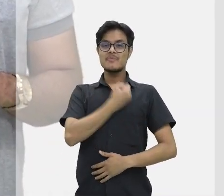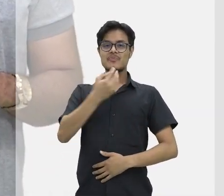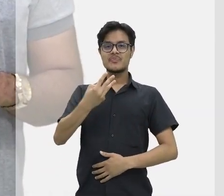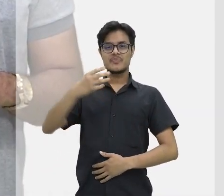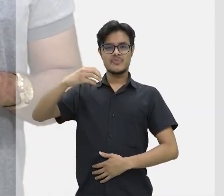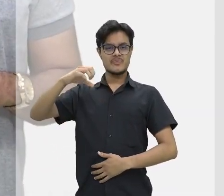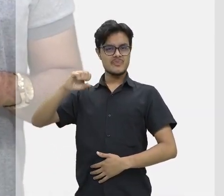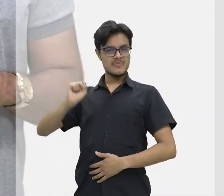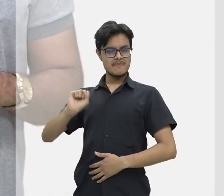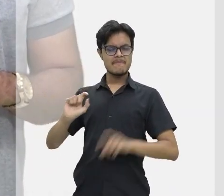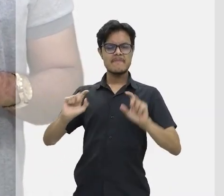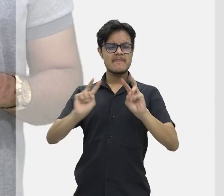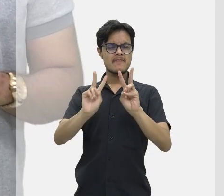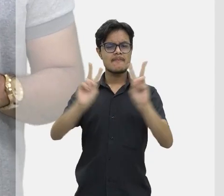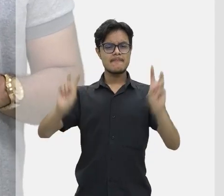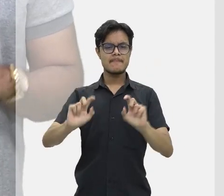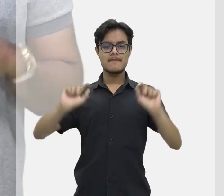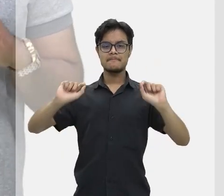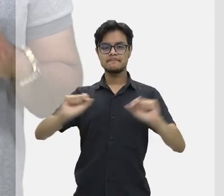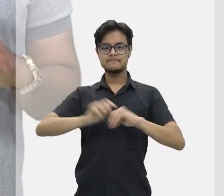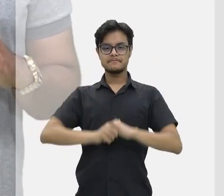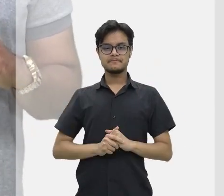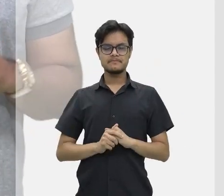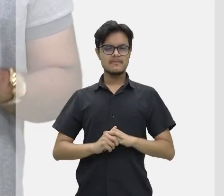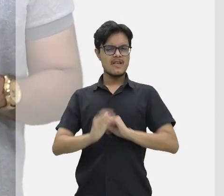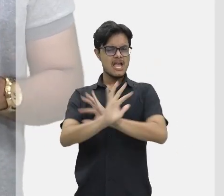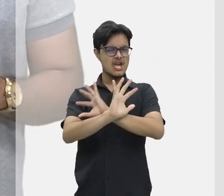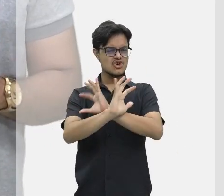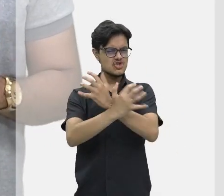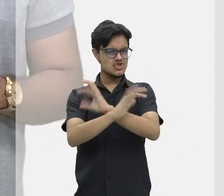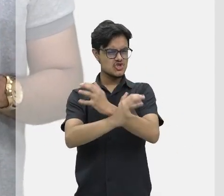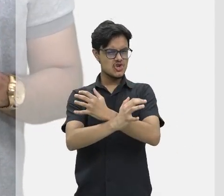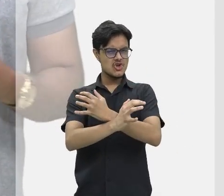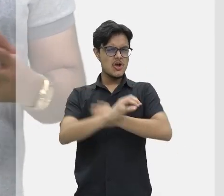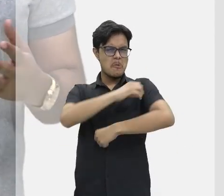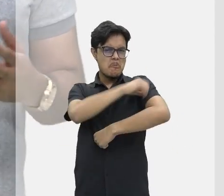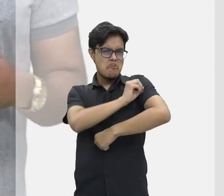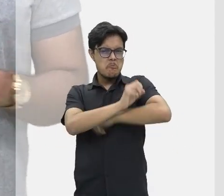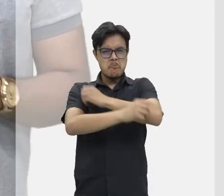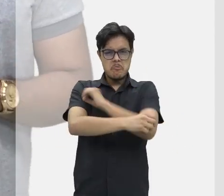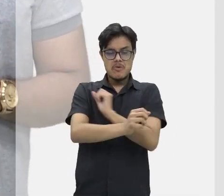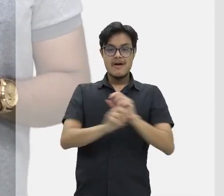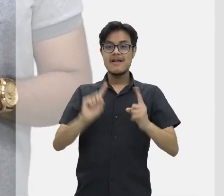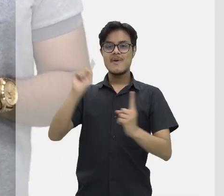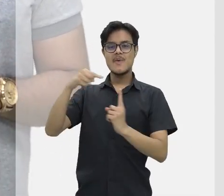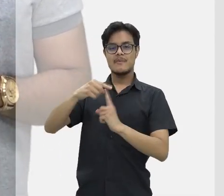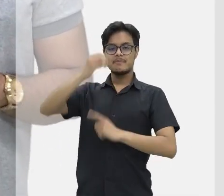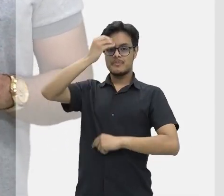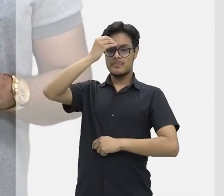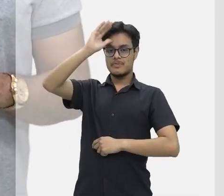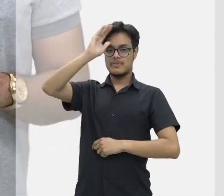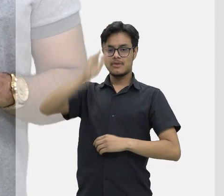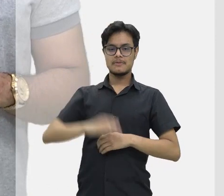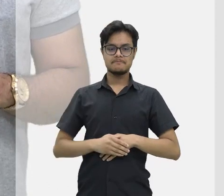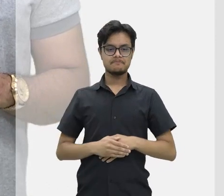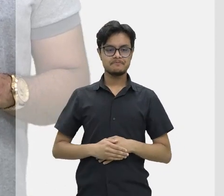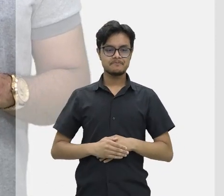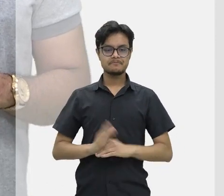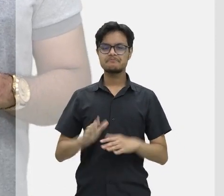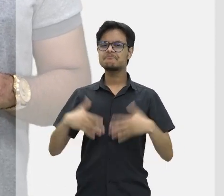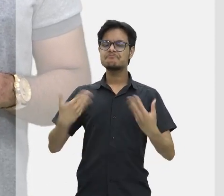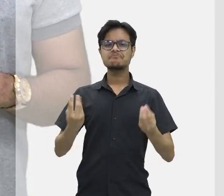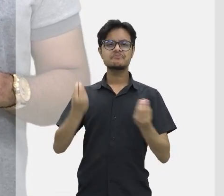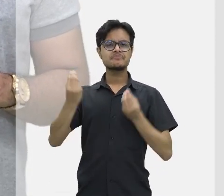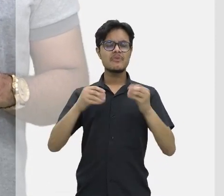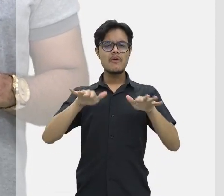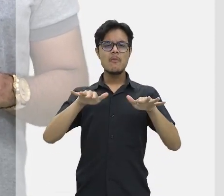38, traz aí como título pra gente que esqueleto mais articulado. E o nosso objeto de conhecimento, a gente vai ver um pouco da